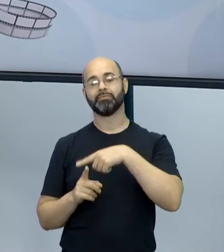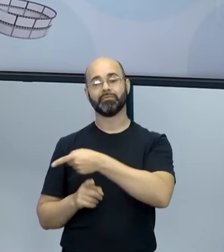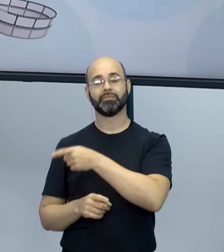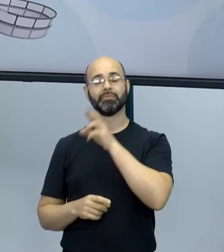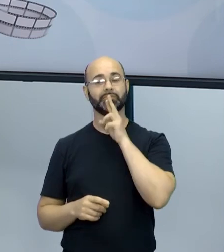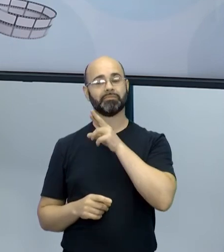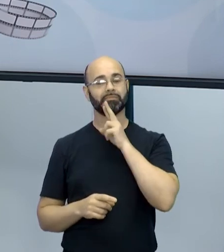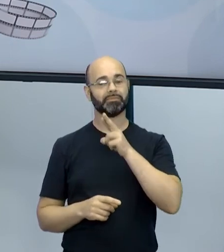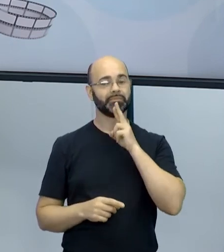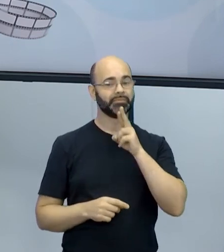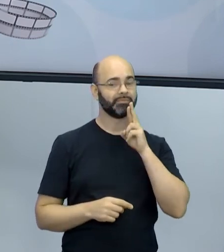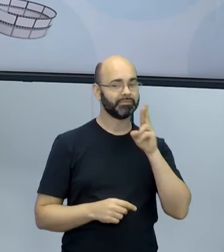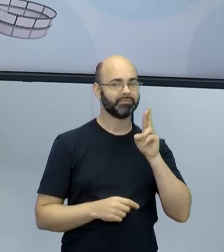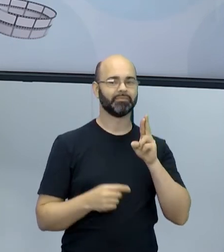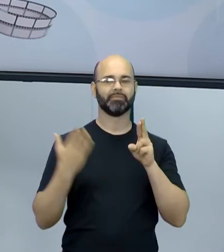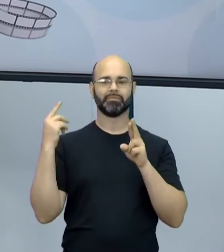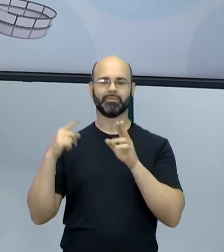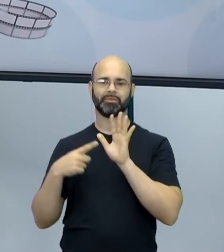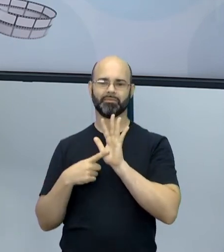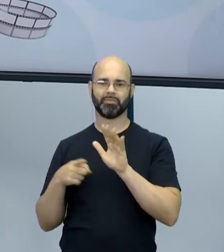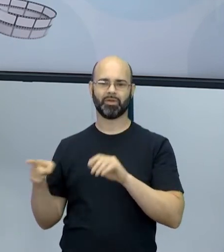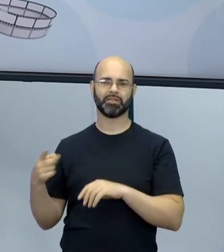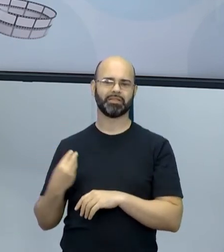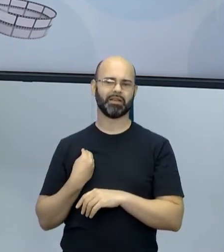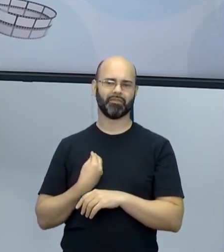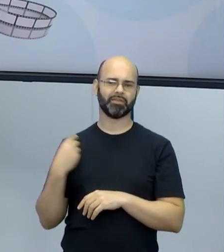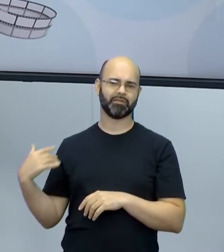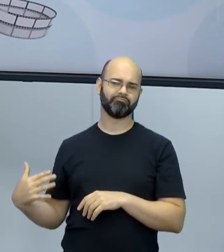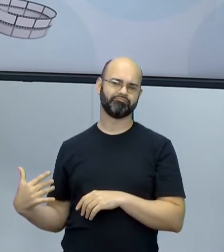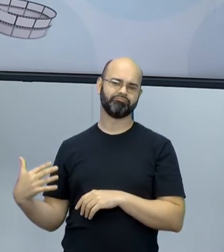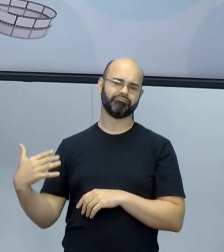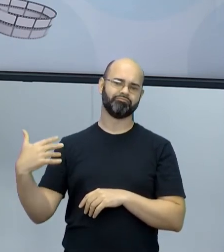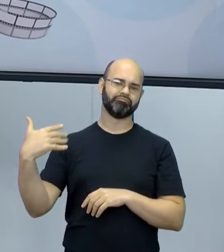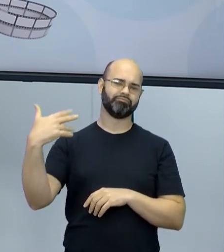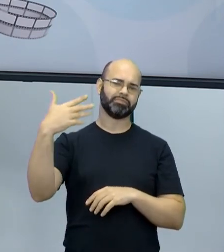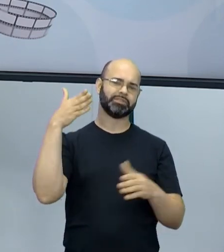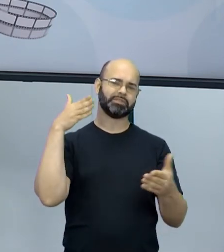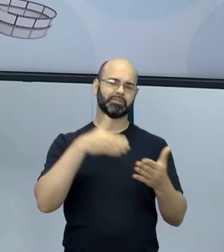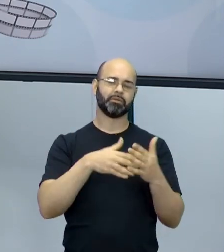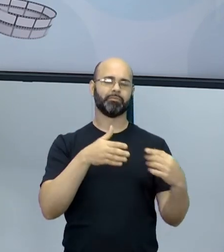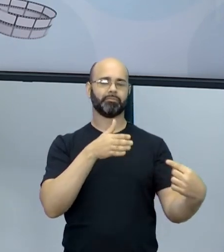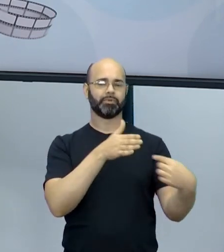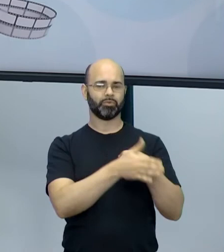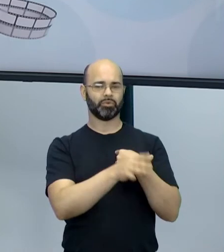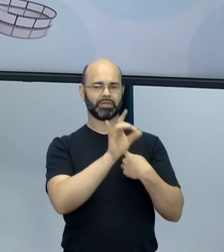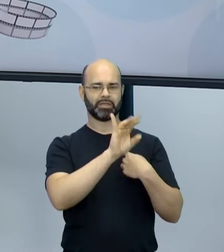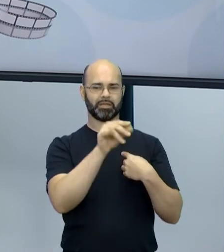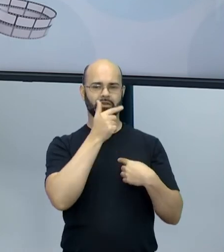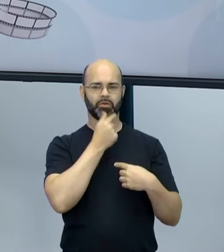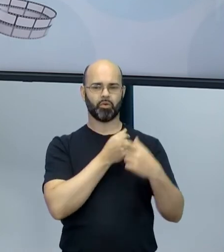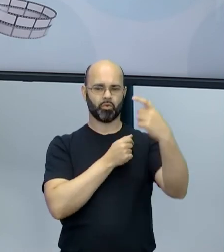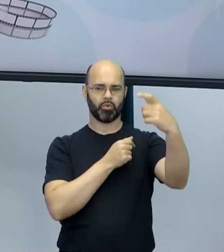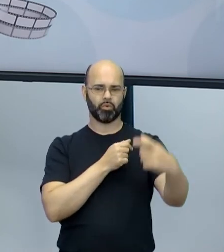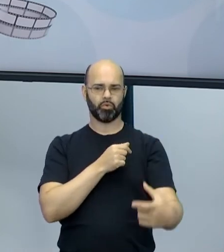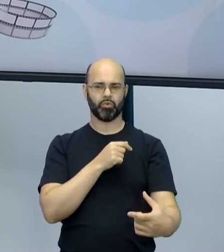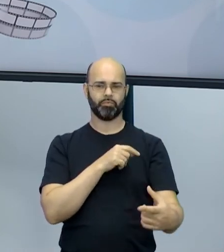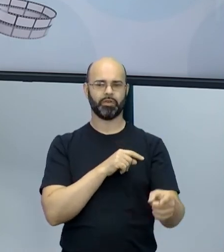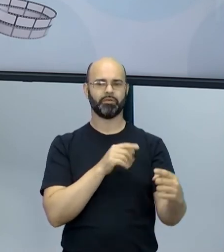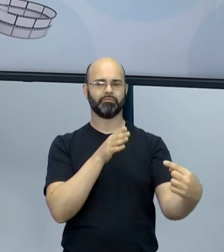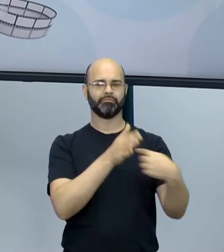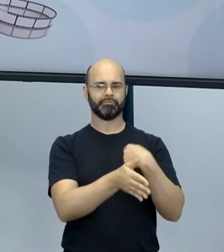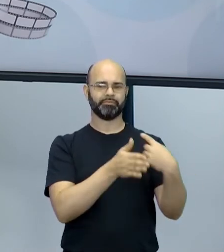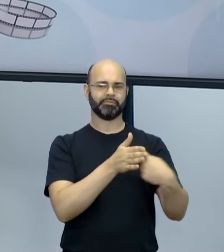as questões vai mostrando como é que foi a vida dele até chegar onde ele está. Cada pergunta que o